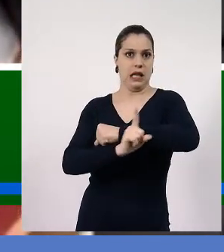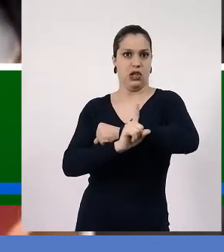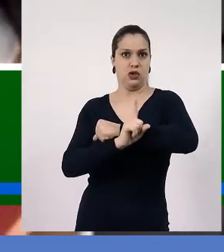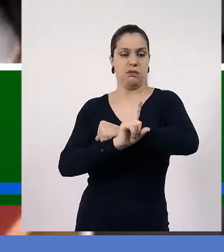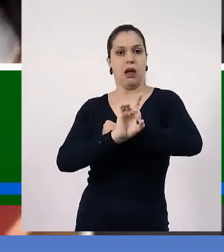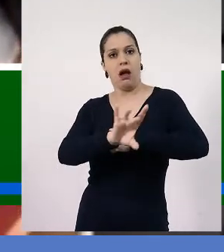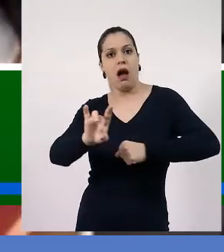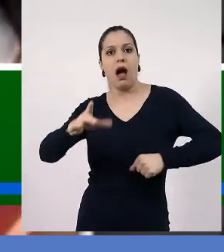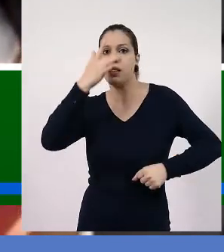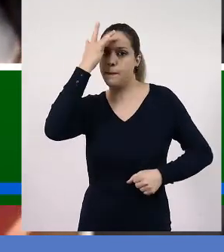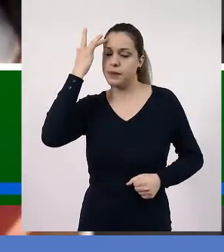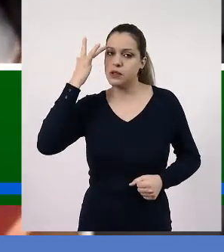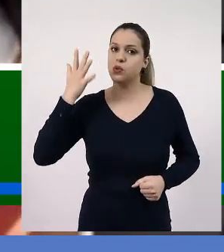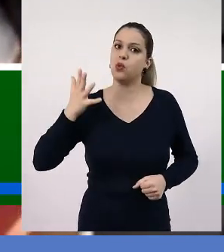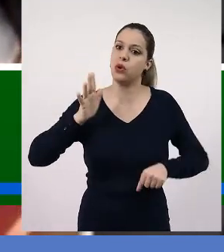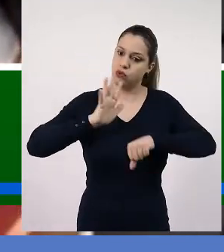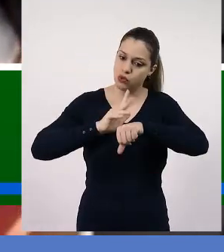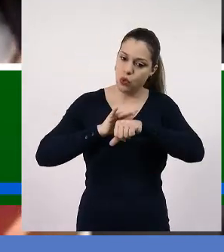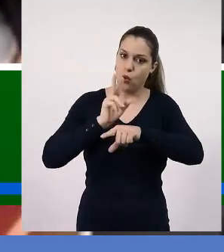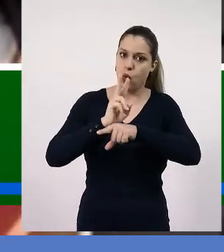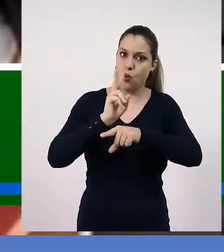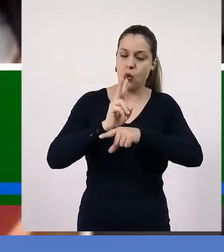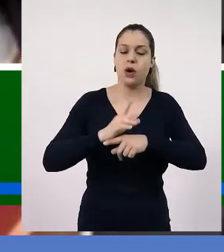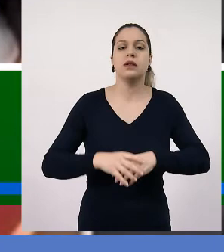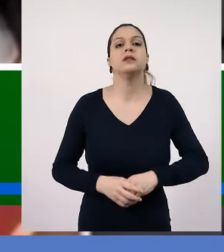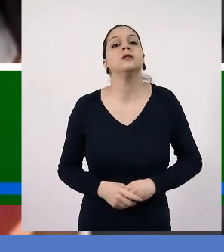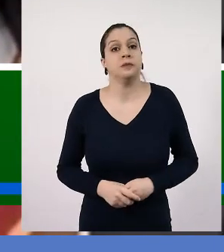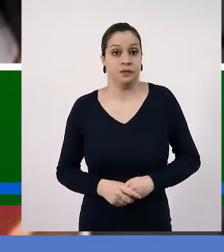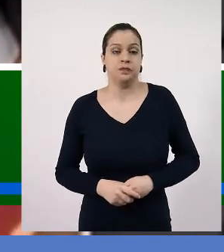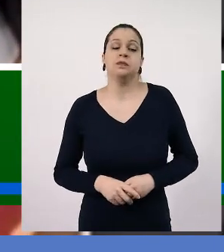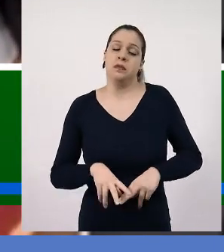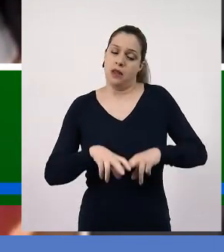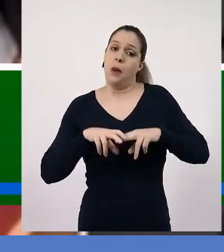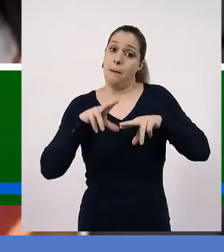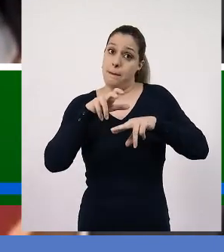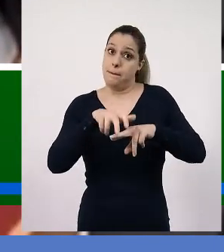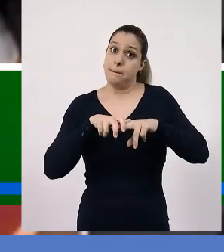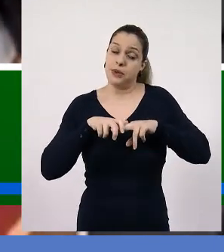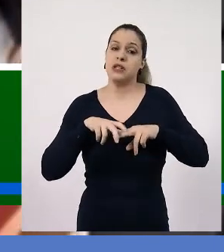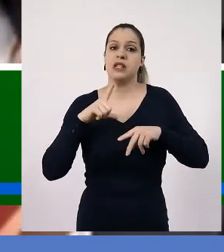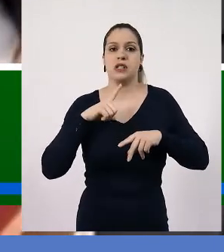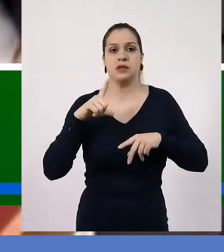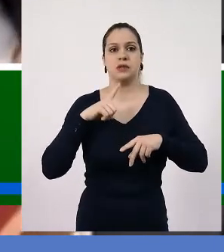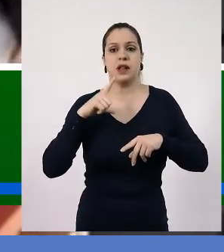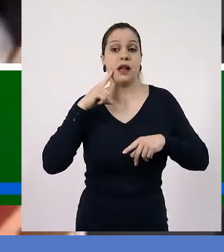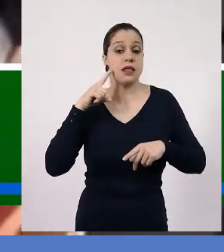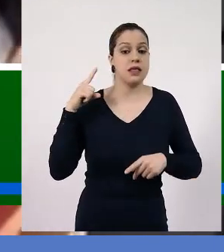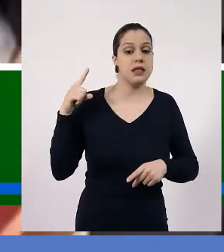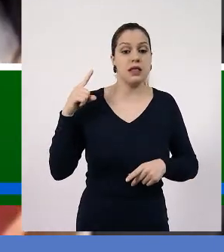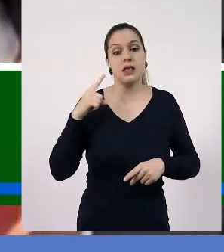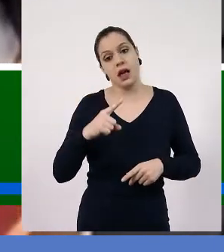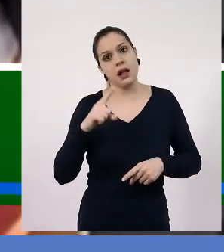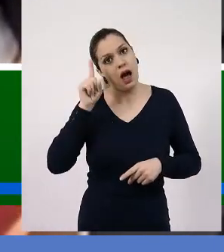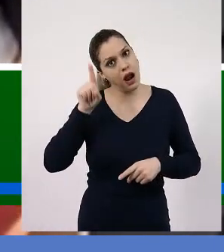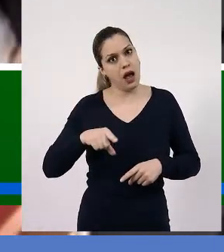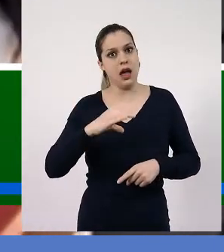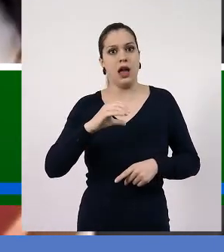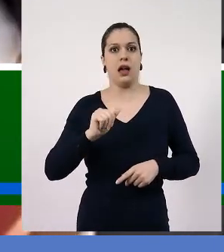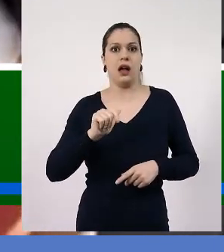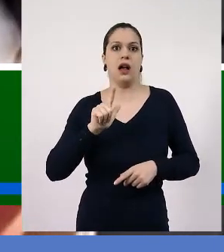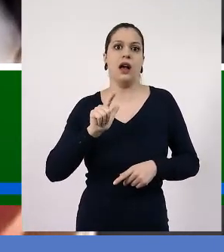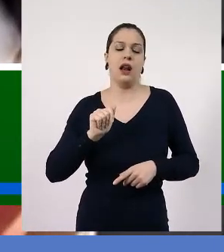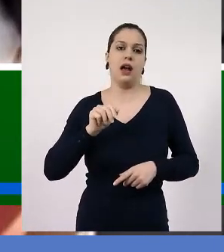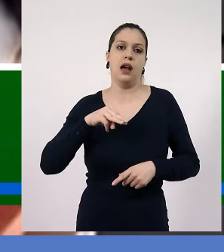tem sido aprovado, então, os decretos de calamidade pública para os municípios do Mato Grosso do Sul, para que os prefeitos tenham